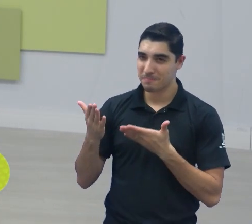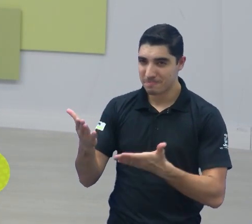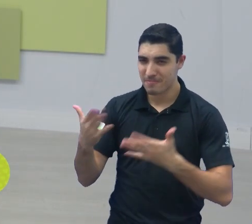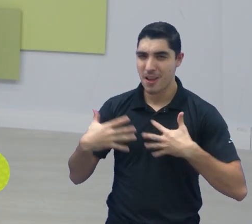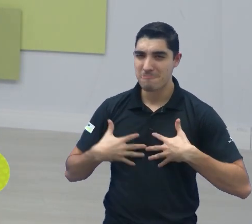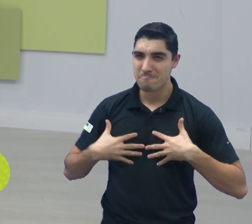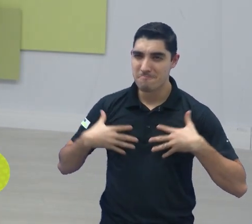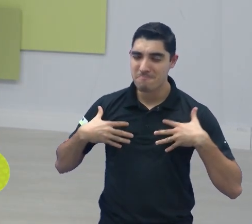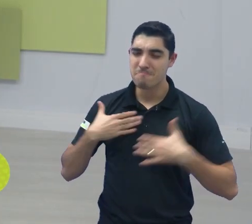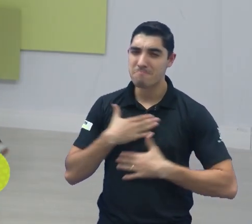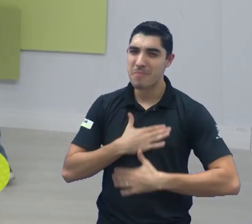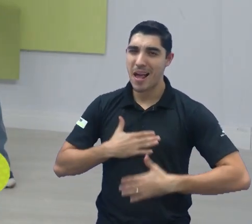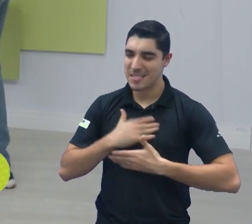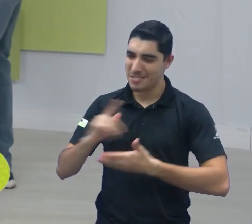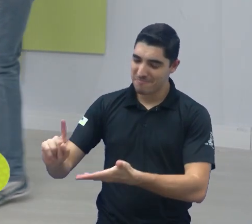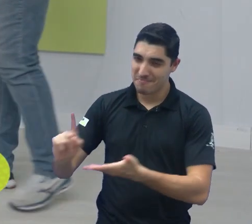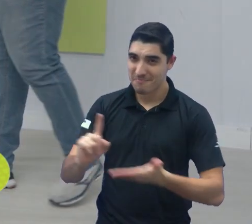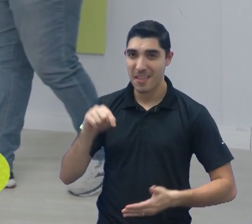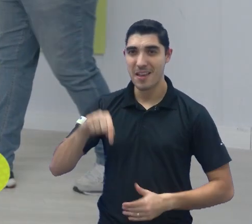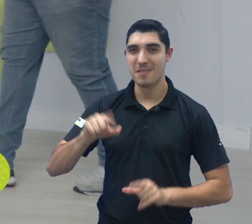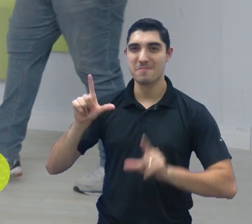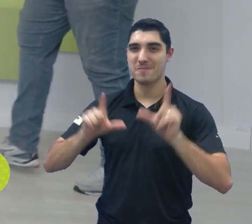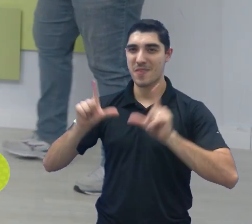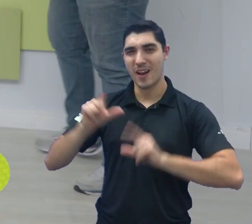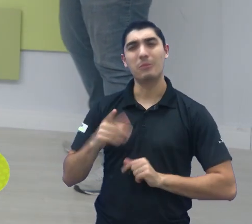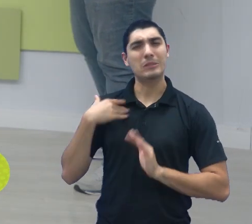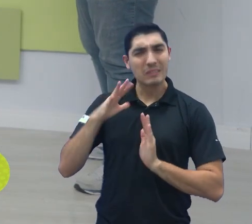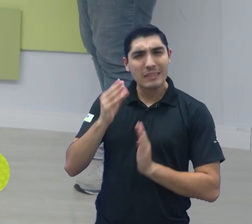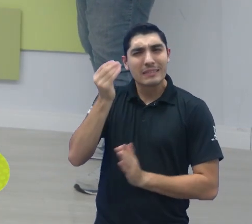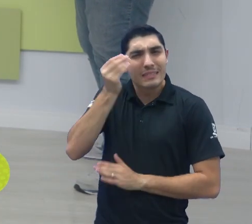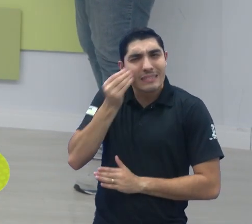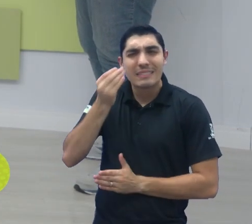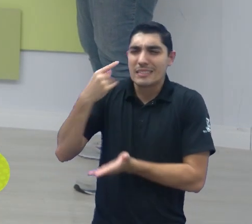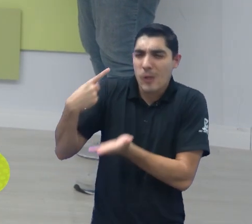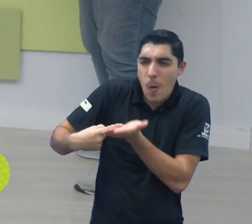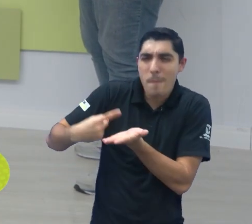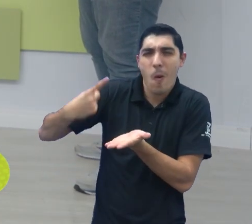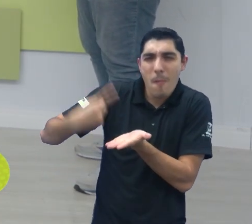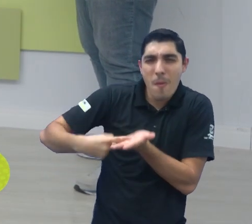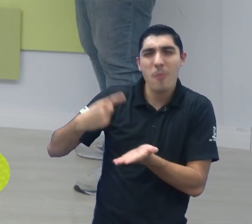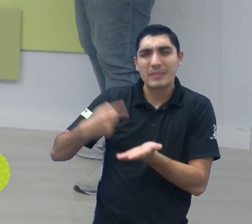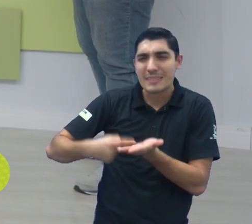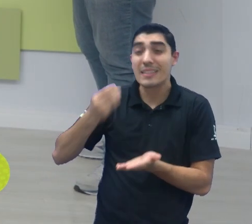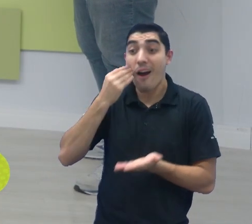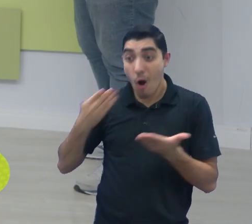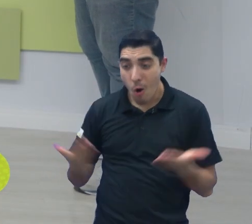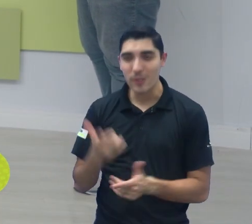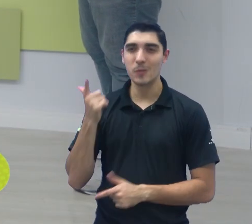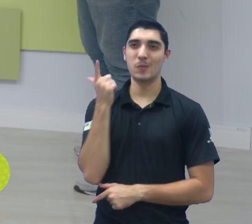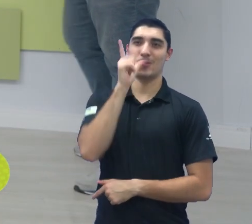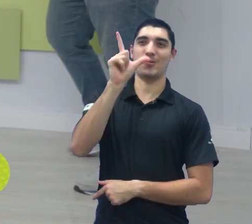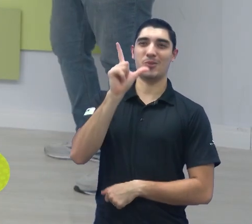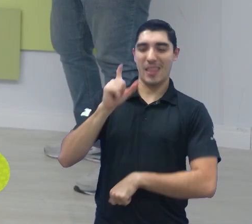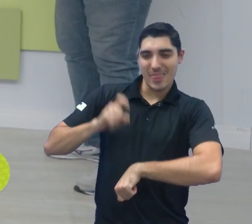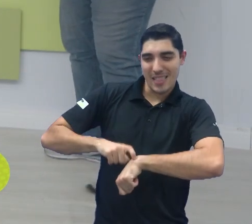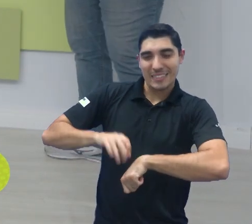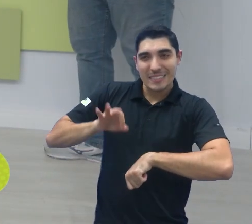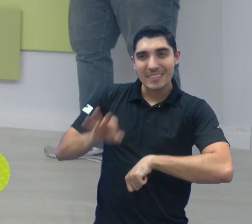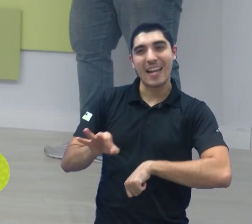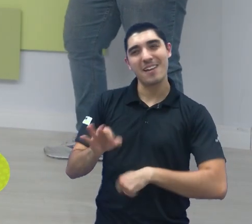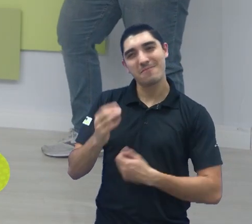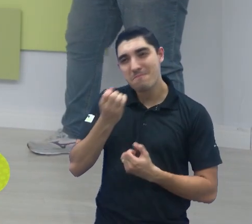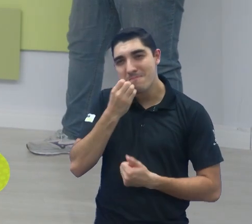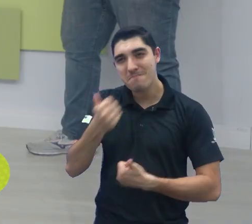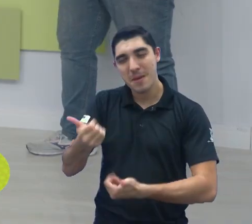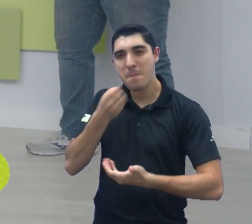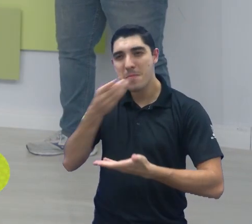prazer te receber aqui no Hora do Esporte. Fazia tempo que a gente estava combinando essa entrevista, hoje deu certo, no tempo certo. Prazer te receber aqui. Boa